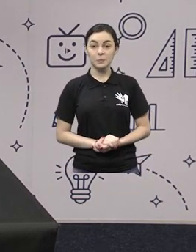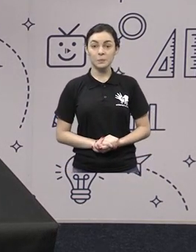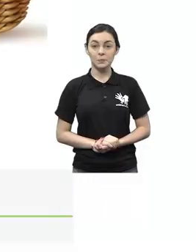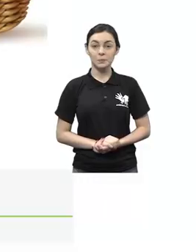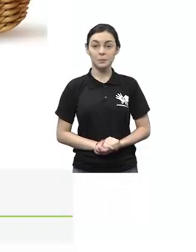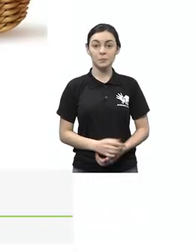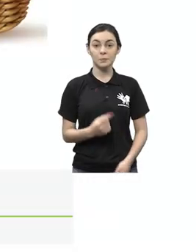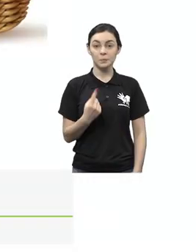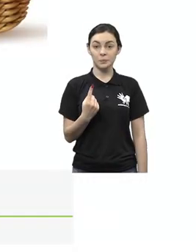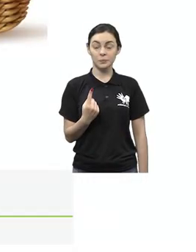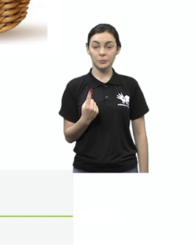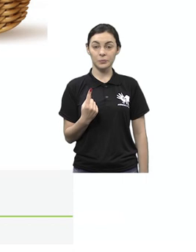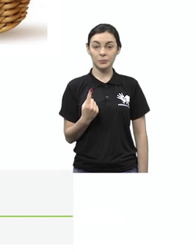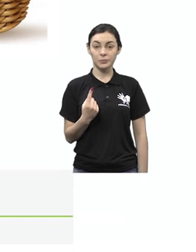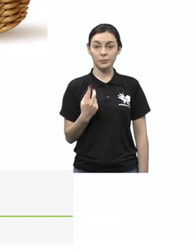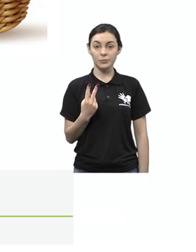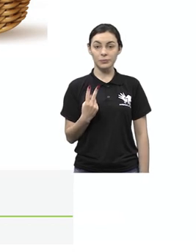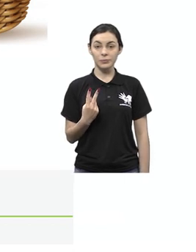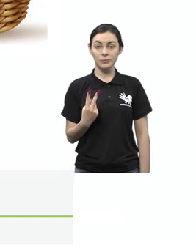ovos?